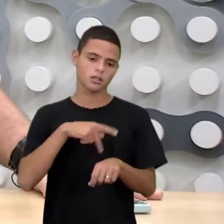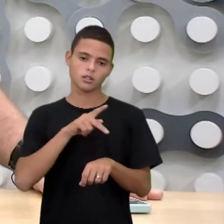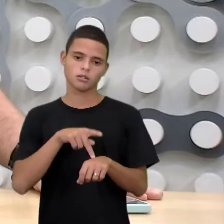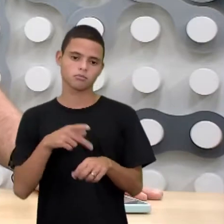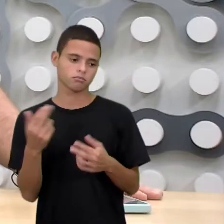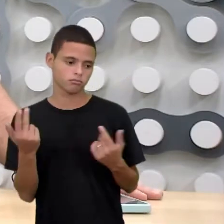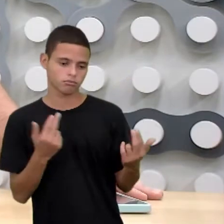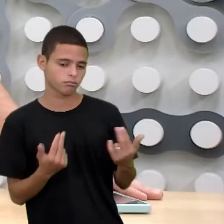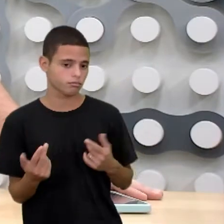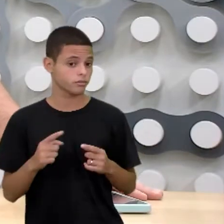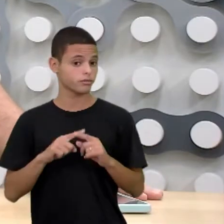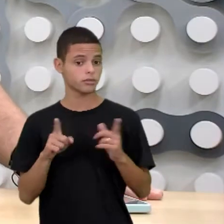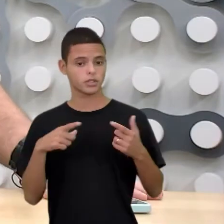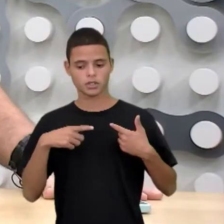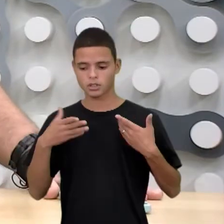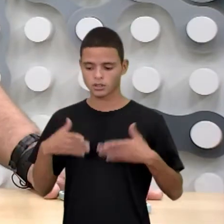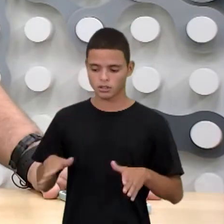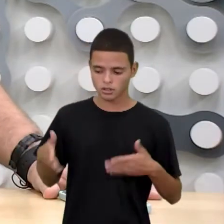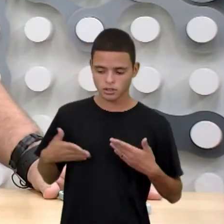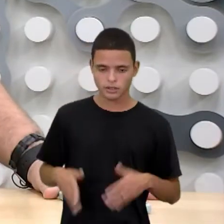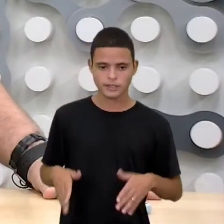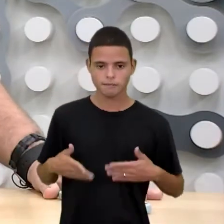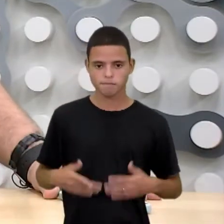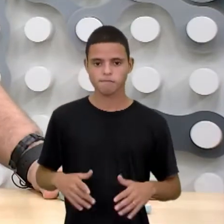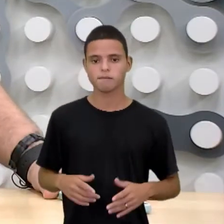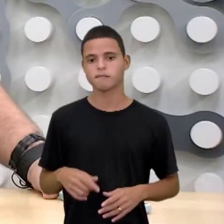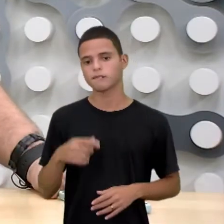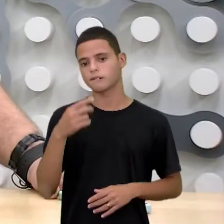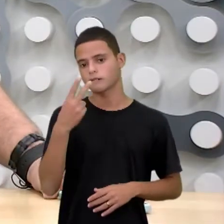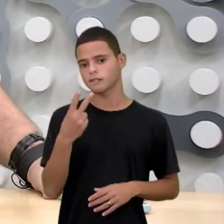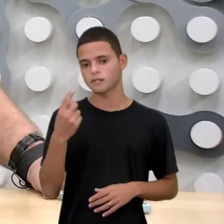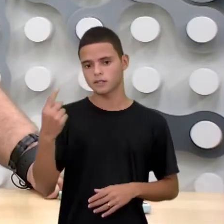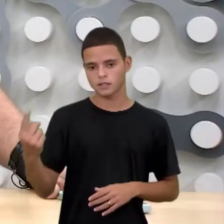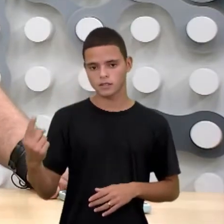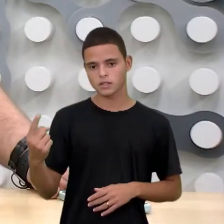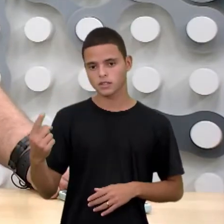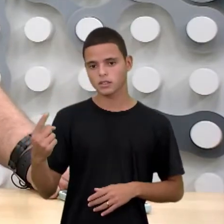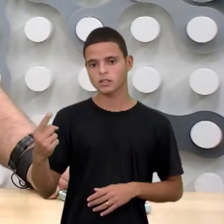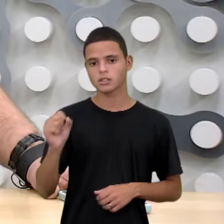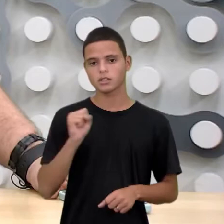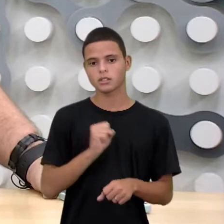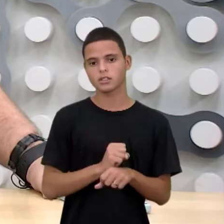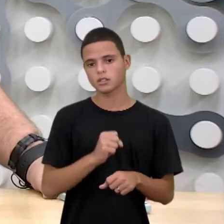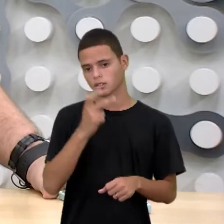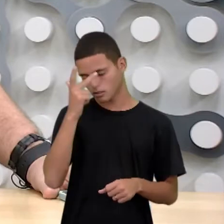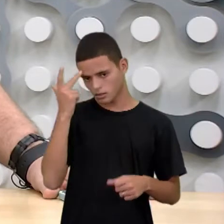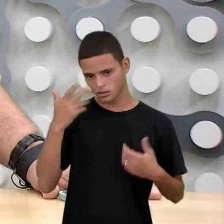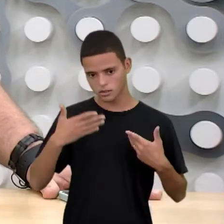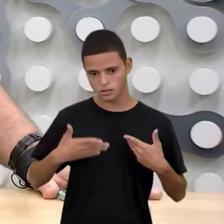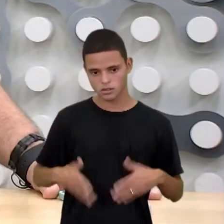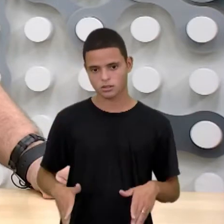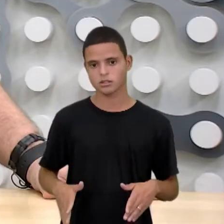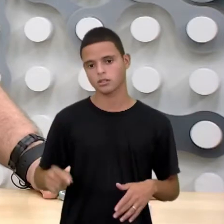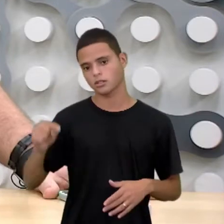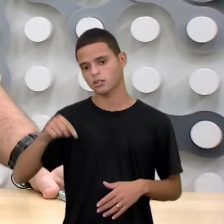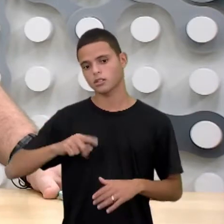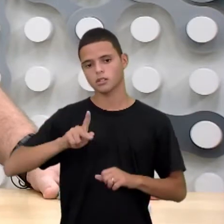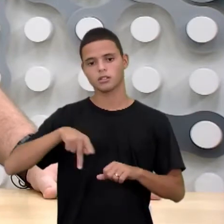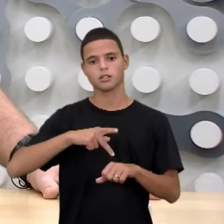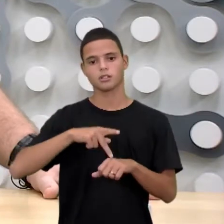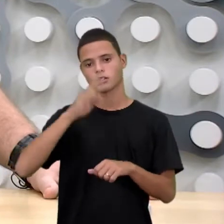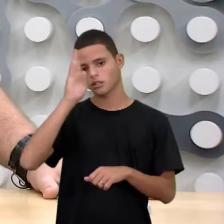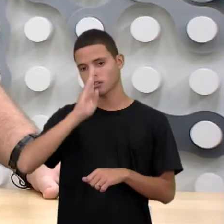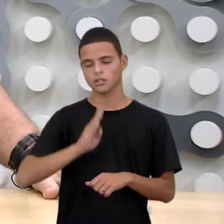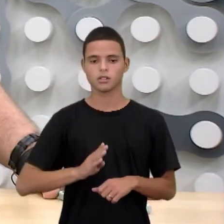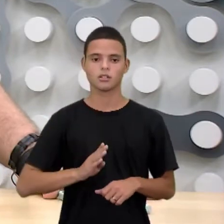tem uma média de nascimentos aí, né, de 21 segundos. Então a cada 21 segundos uma criança nasce aqui no Brasil. Em